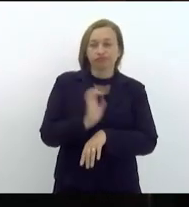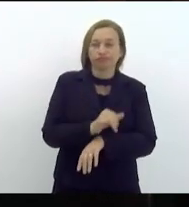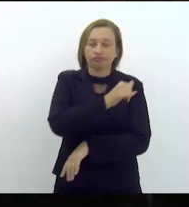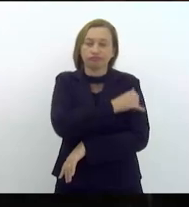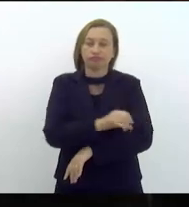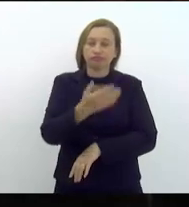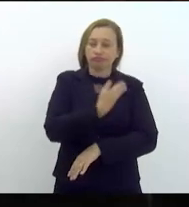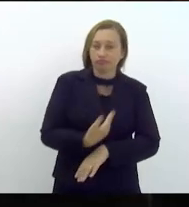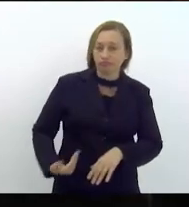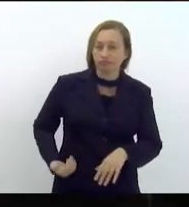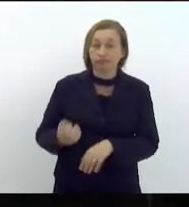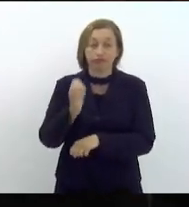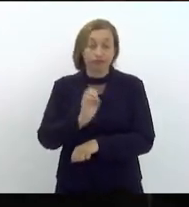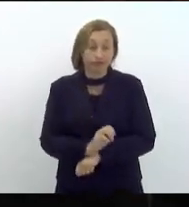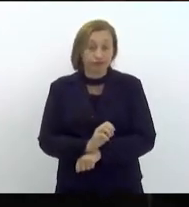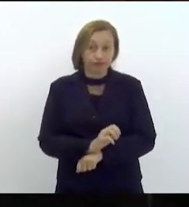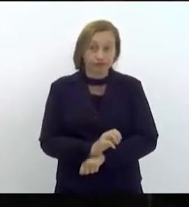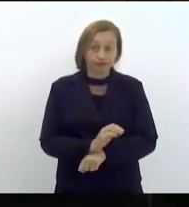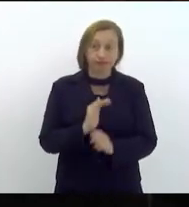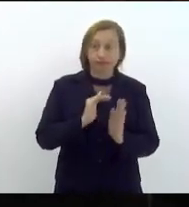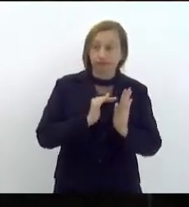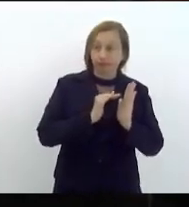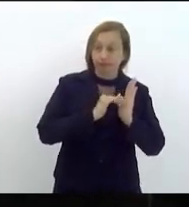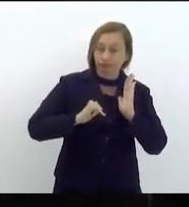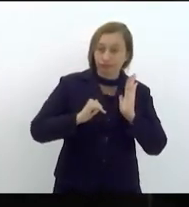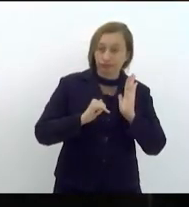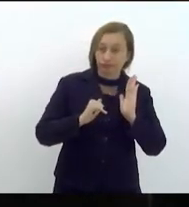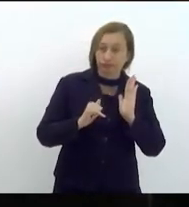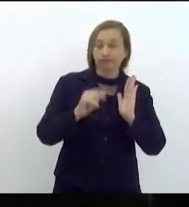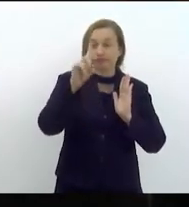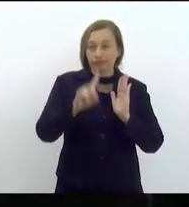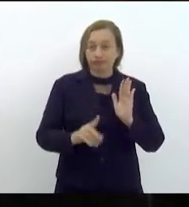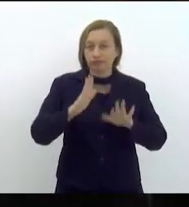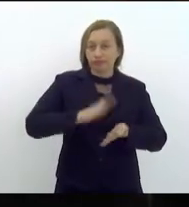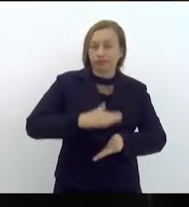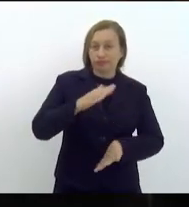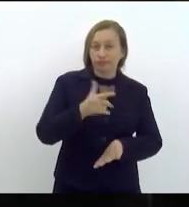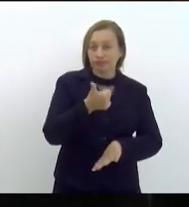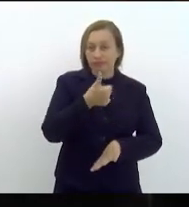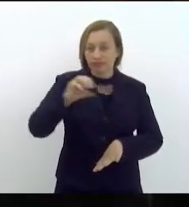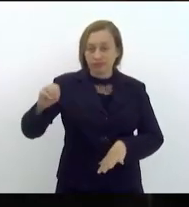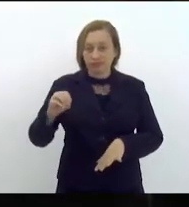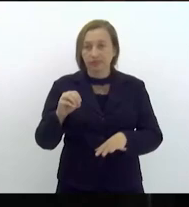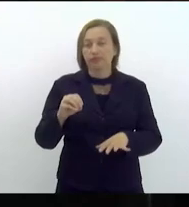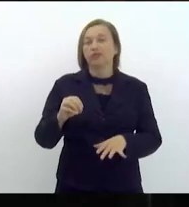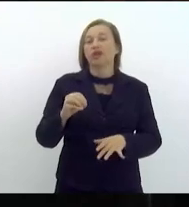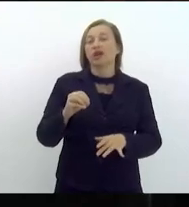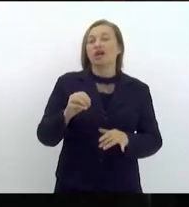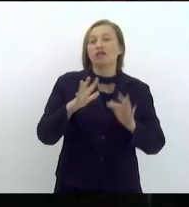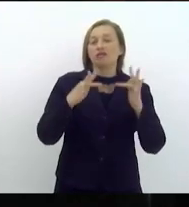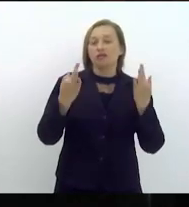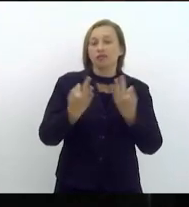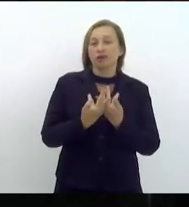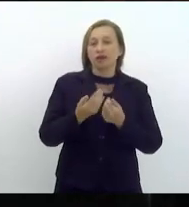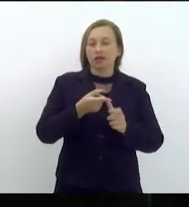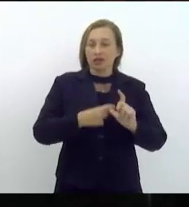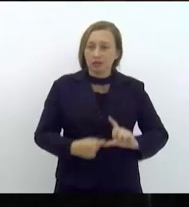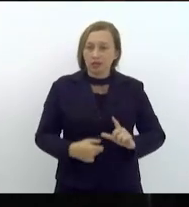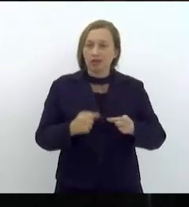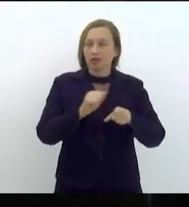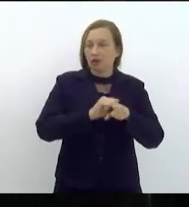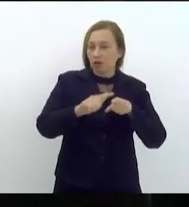governo do estado tentou retirar o direito de mais de 100 famílias que dependem do aluguel social em Petrópolis